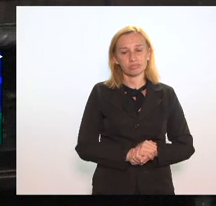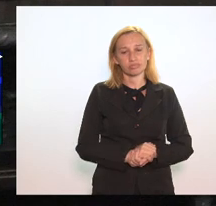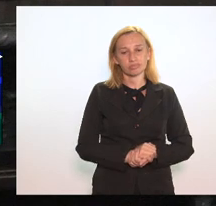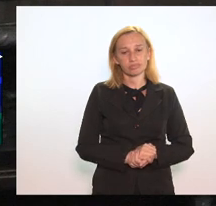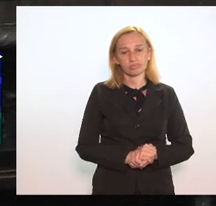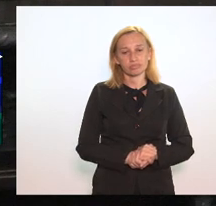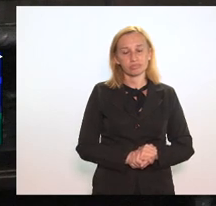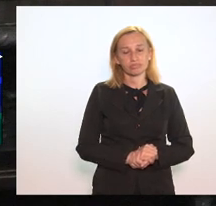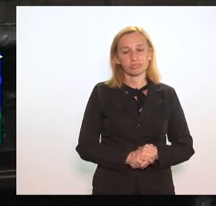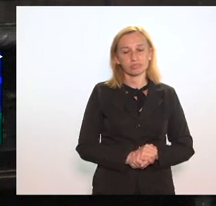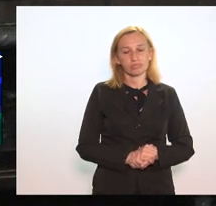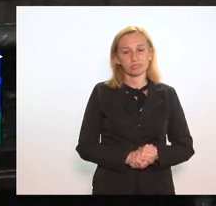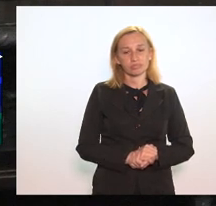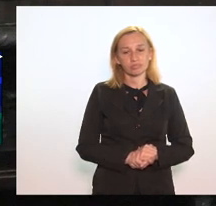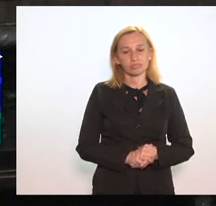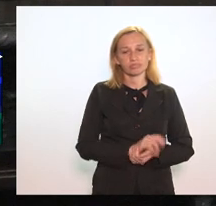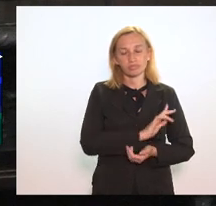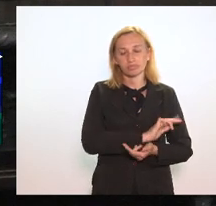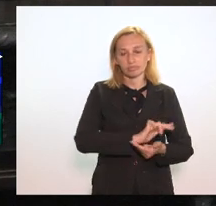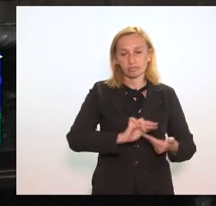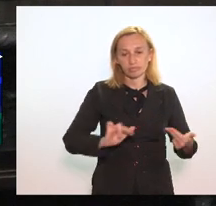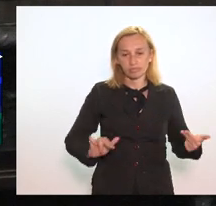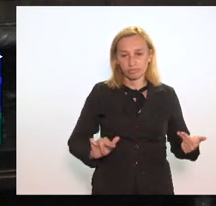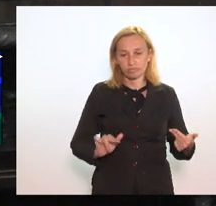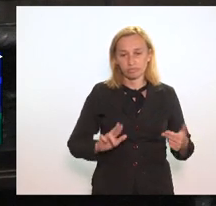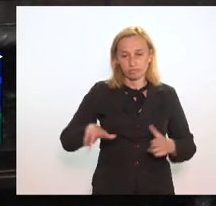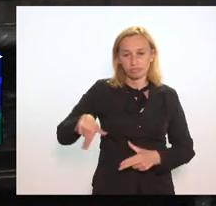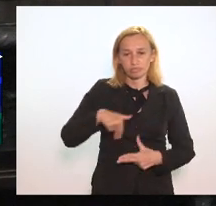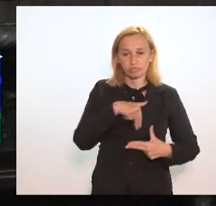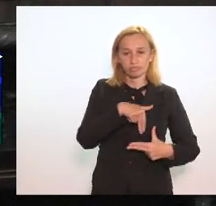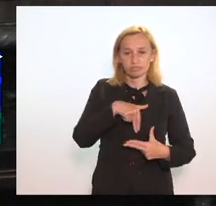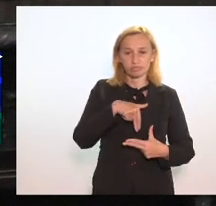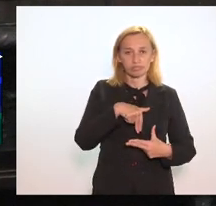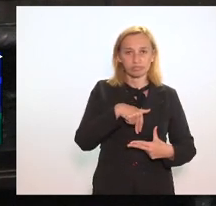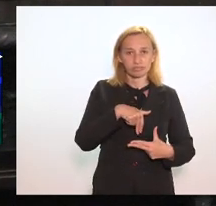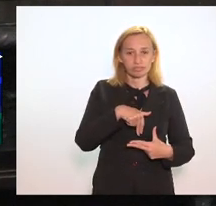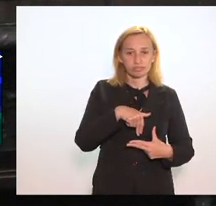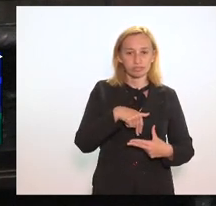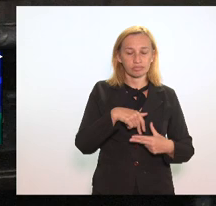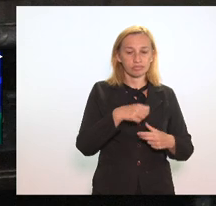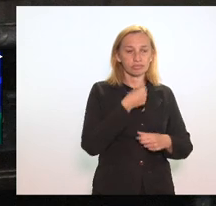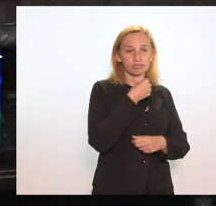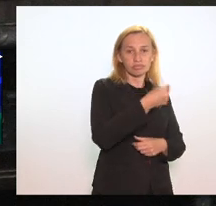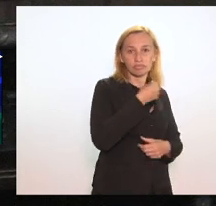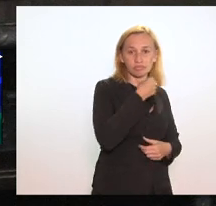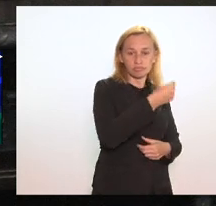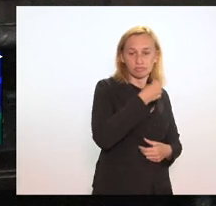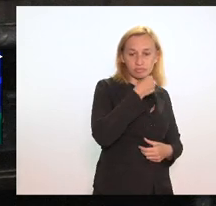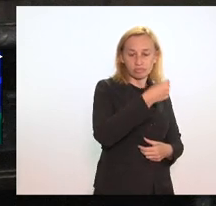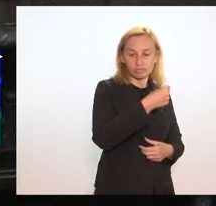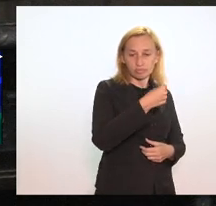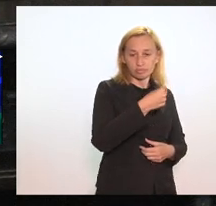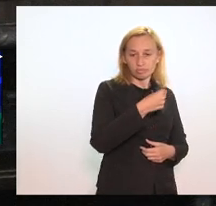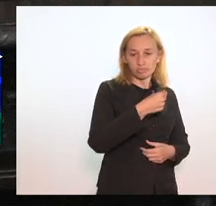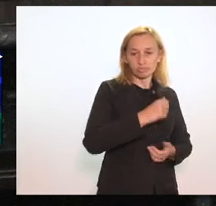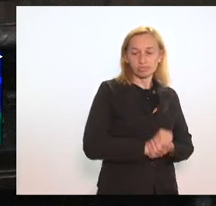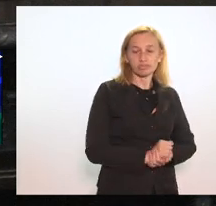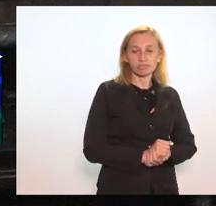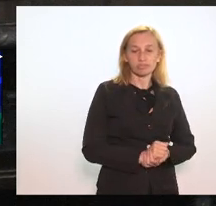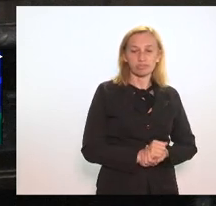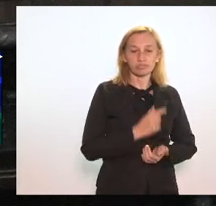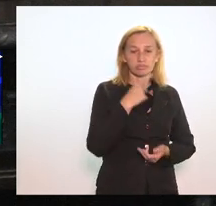como de muitos fico subiu na Tribuna rindo foi preta e defendeu do achando